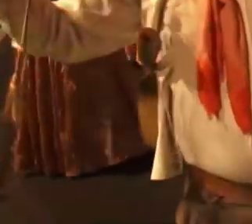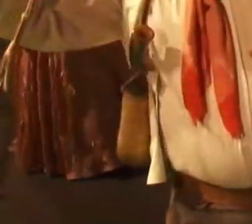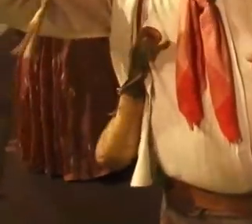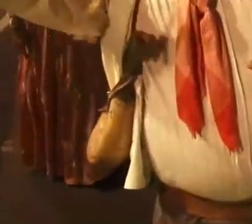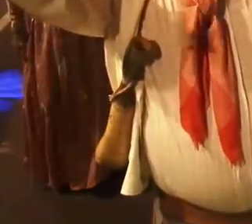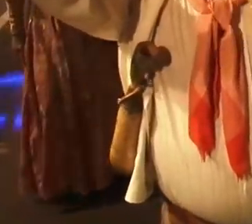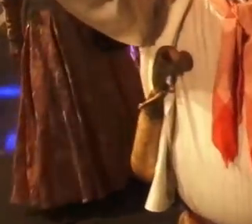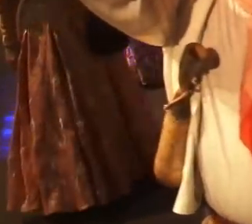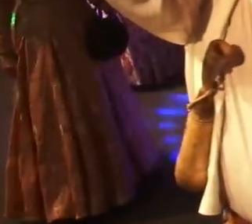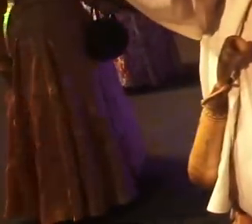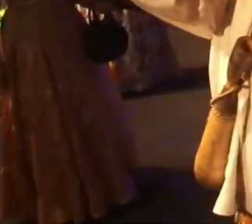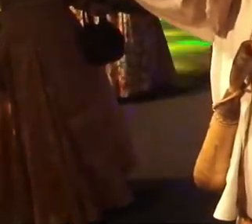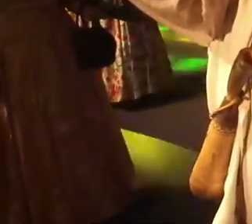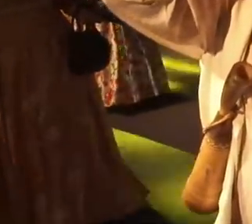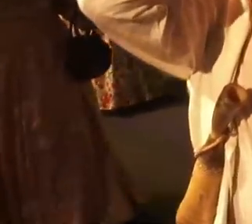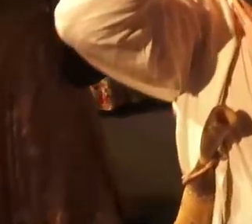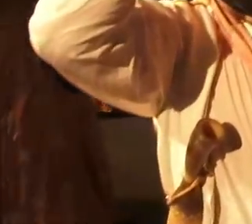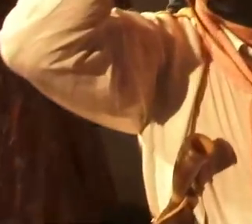depoimento de Marla Lemes.